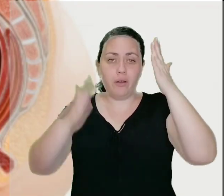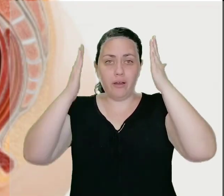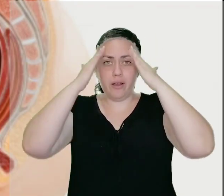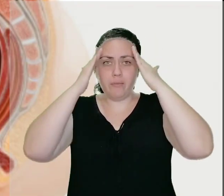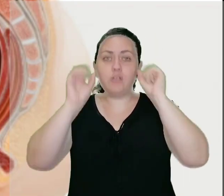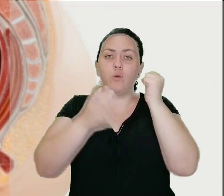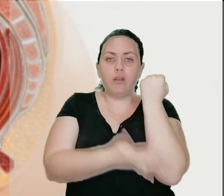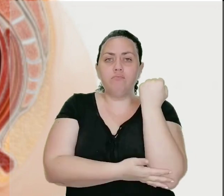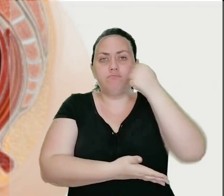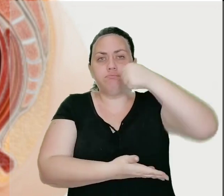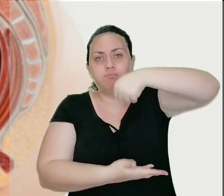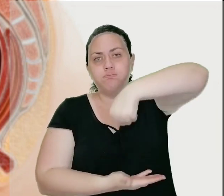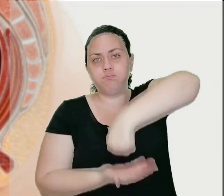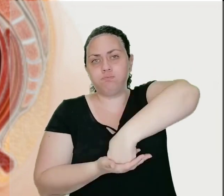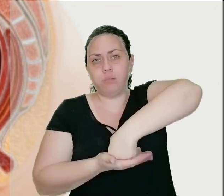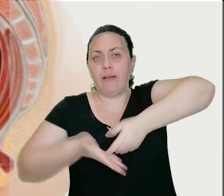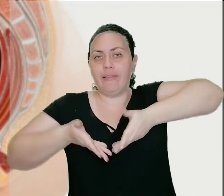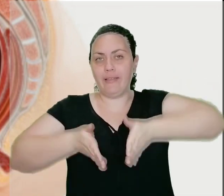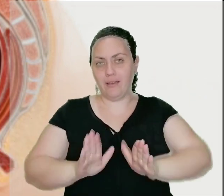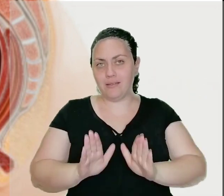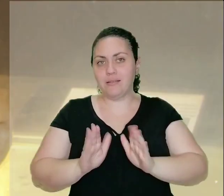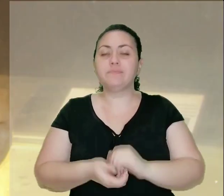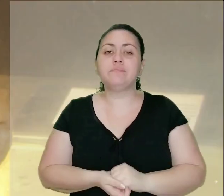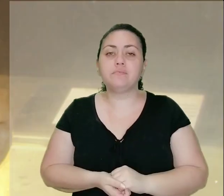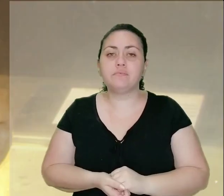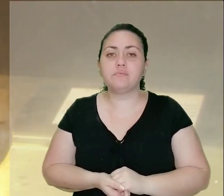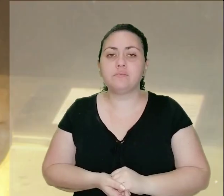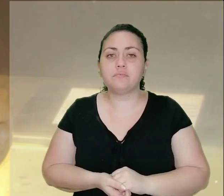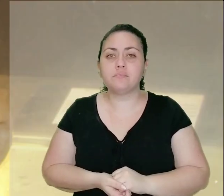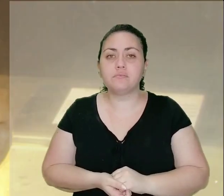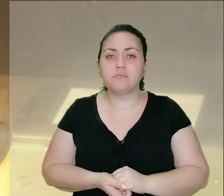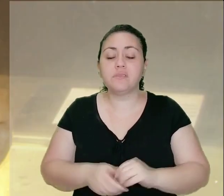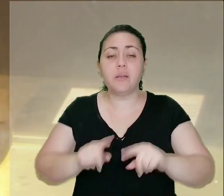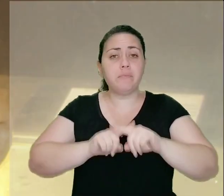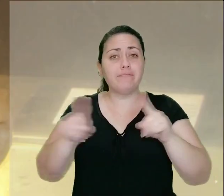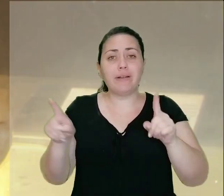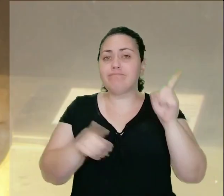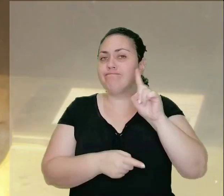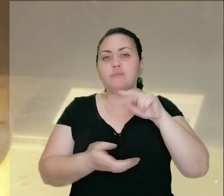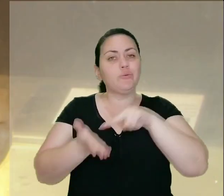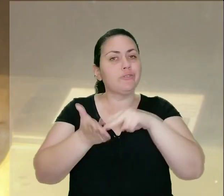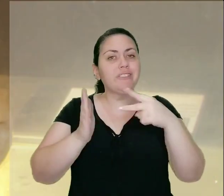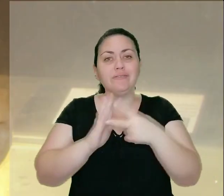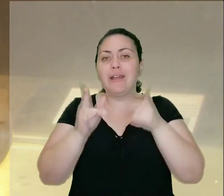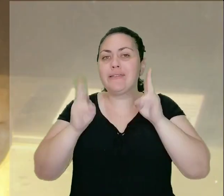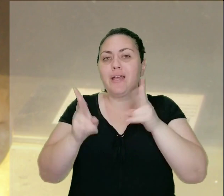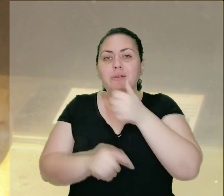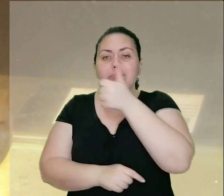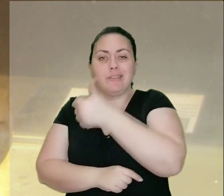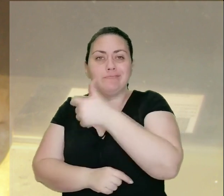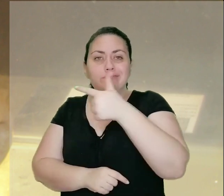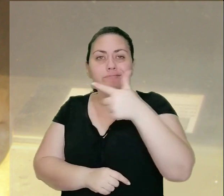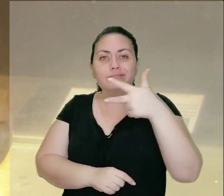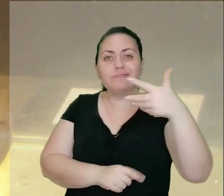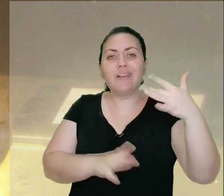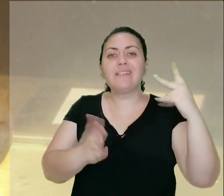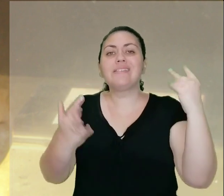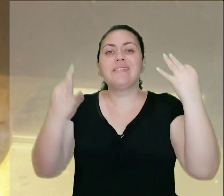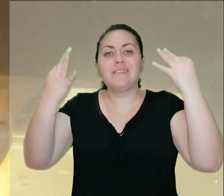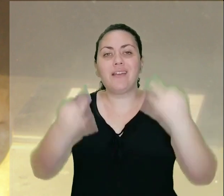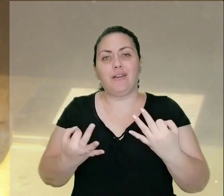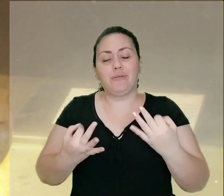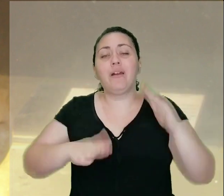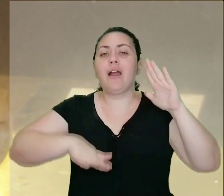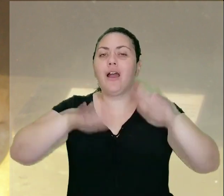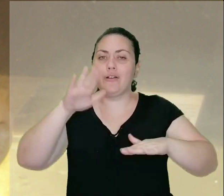em direção ao canal de parto. Mas nem sempre o desenvolvimento embrionário ocorre da forma correta,